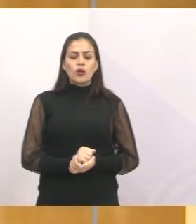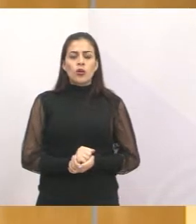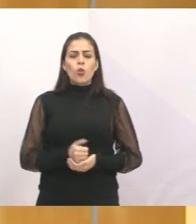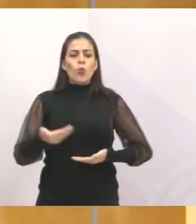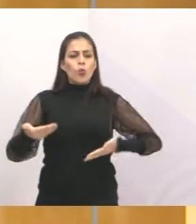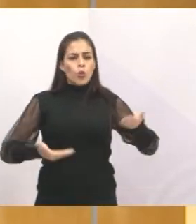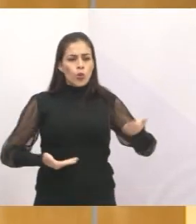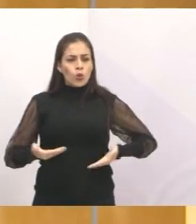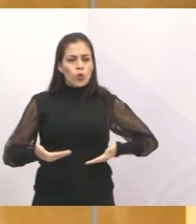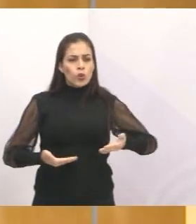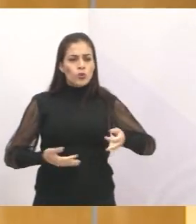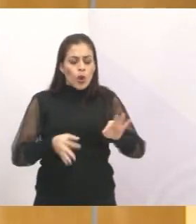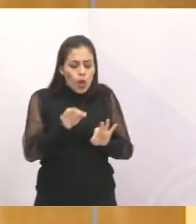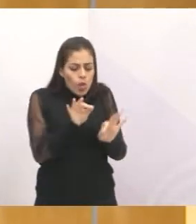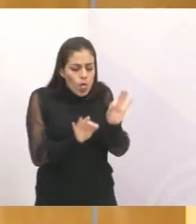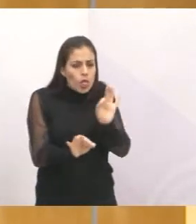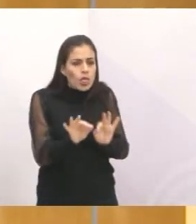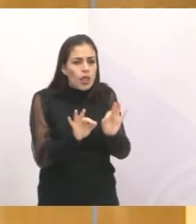regulação ou